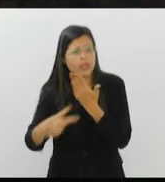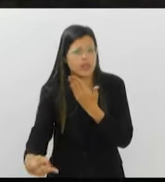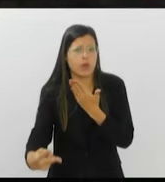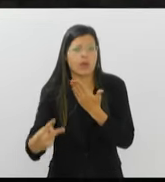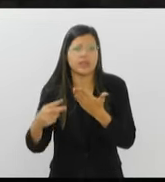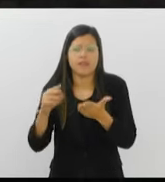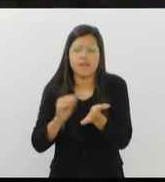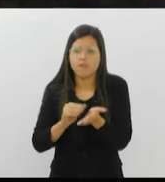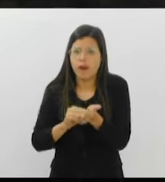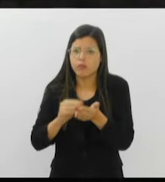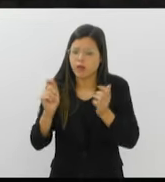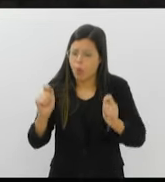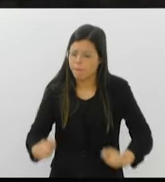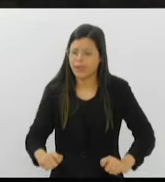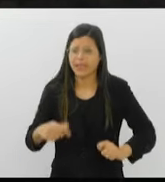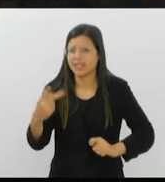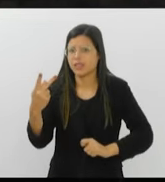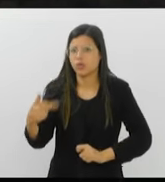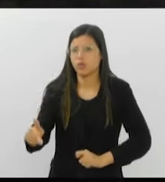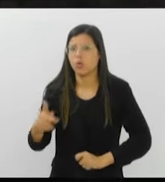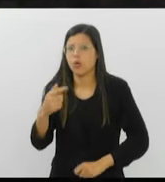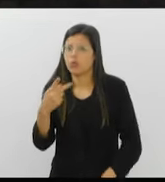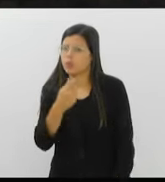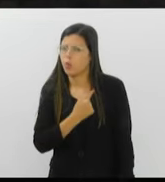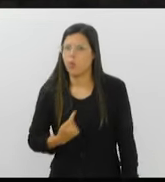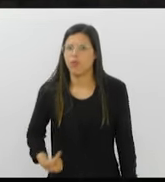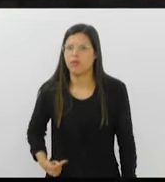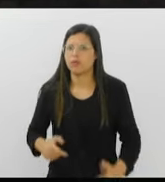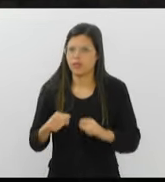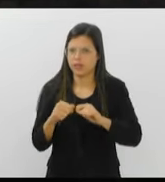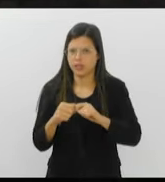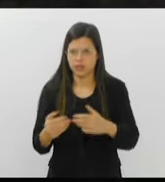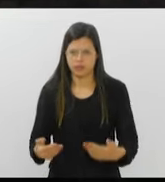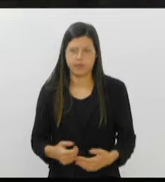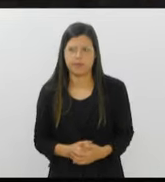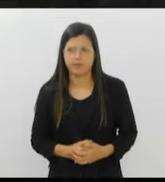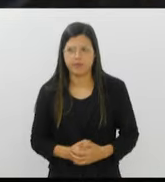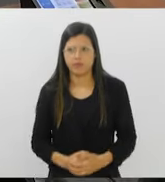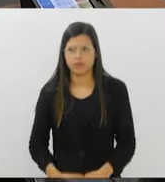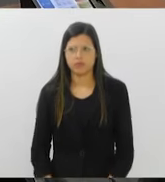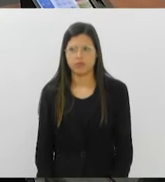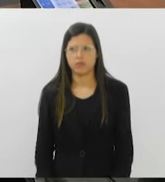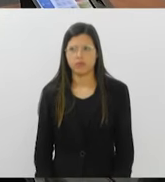da destruição da escola pública que o seu governo está promovendo.